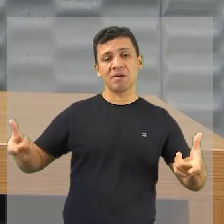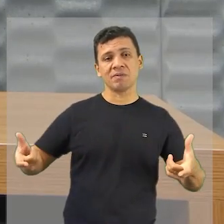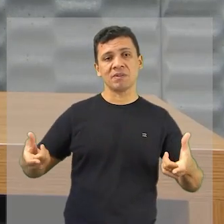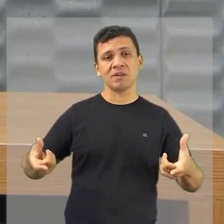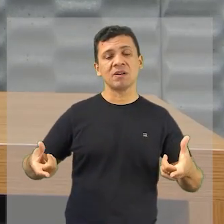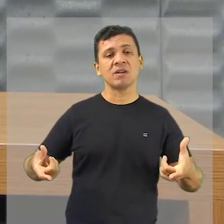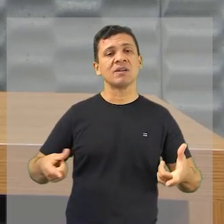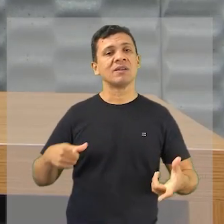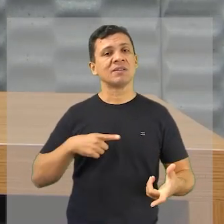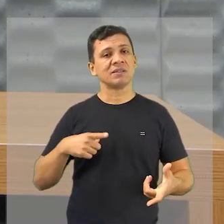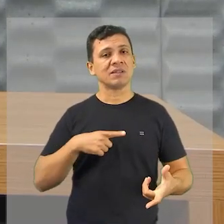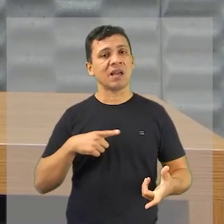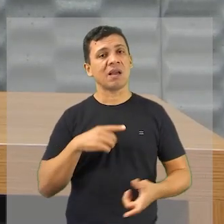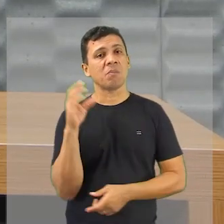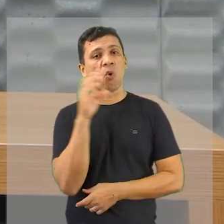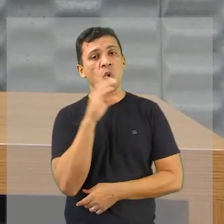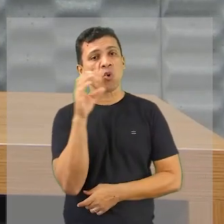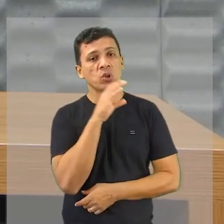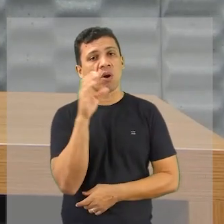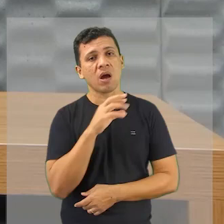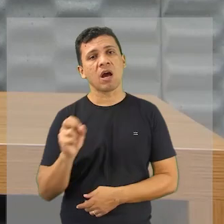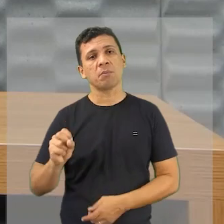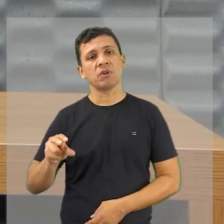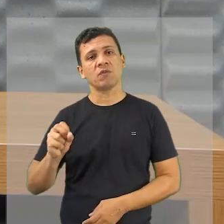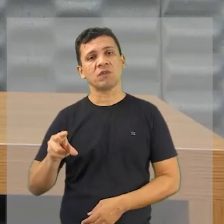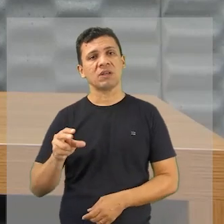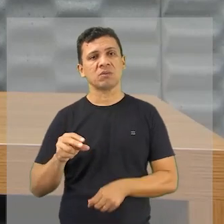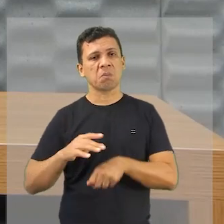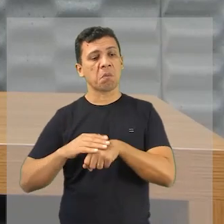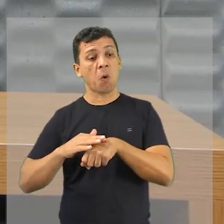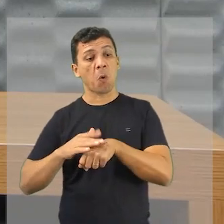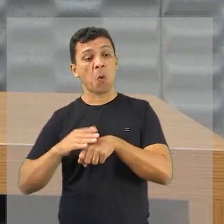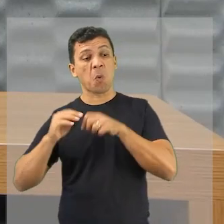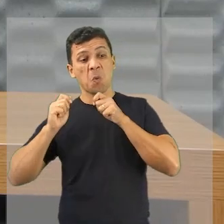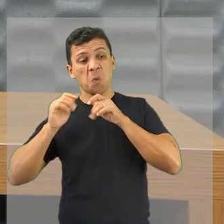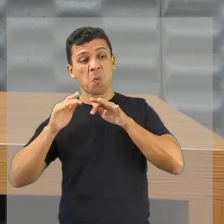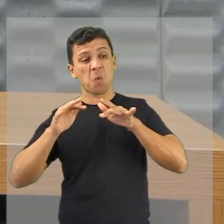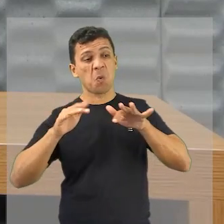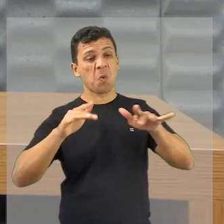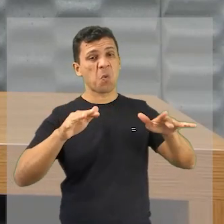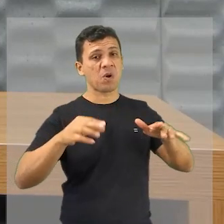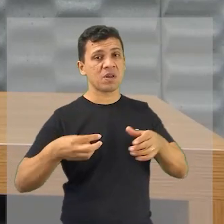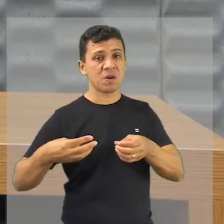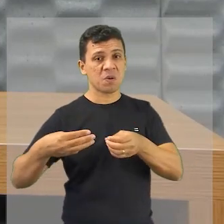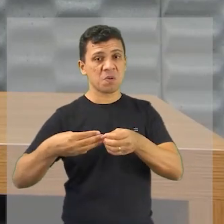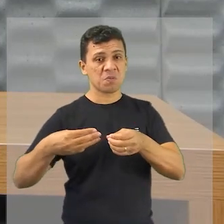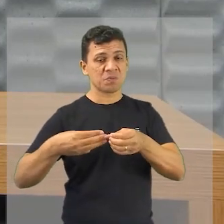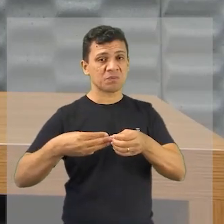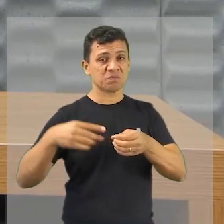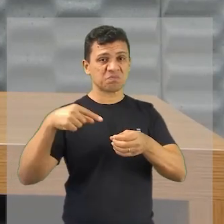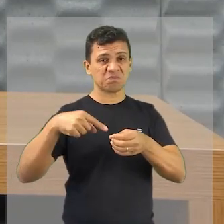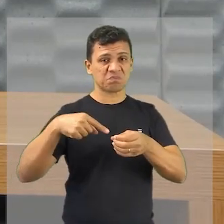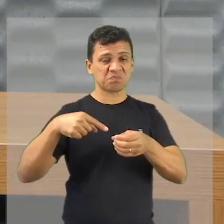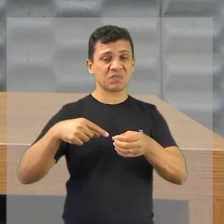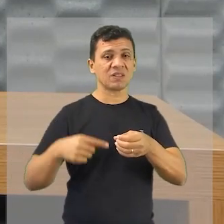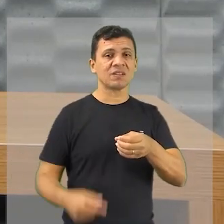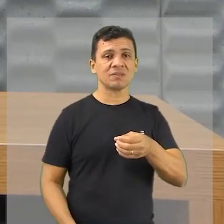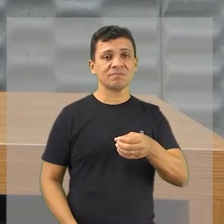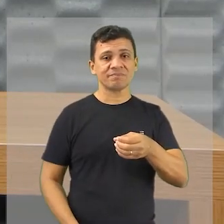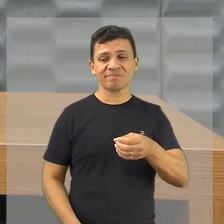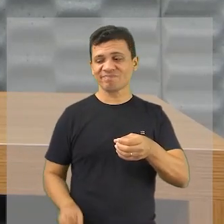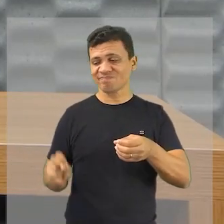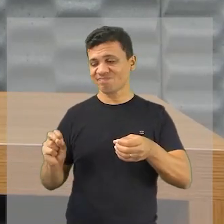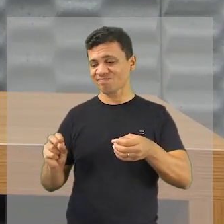se reproduzem de forma muito rápida, né? Infectando ali uma célula parasitária, né? Uma célula